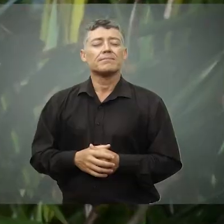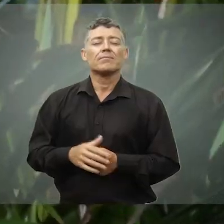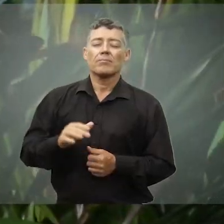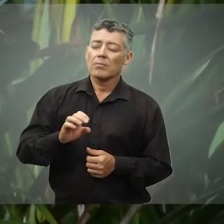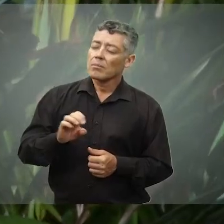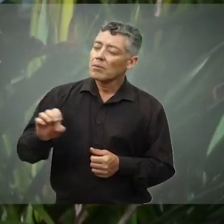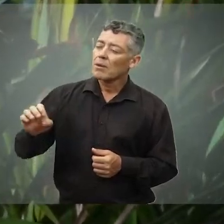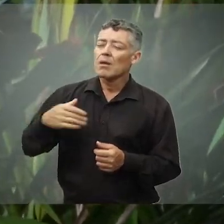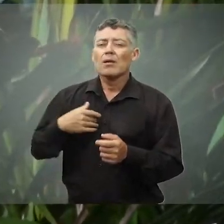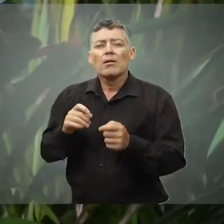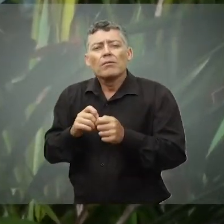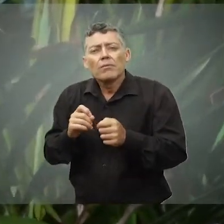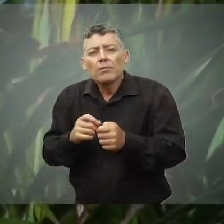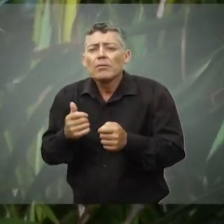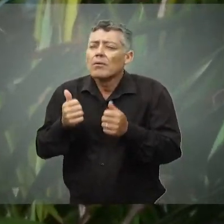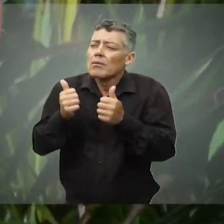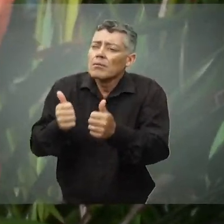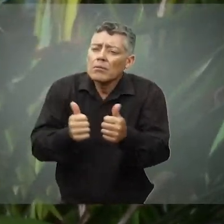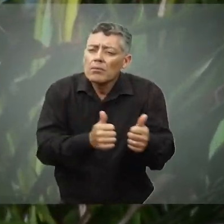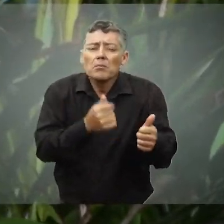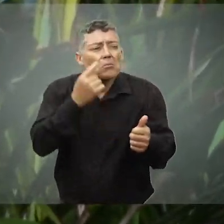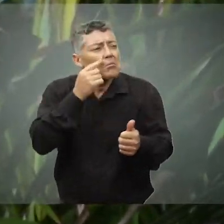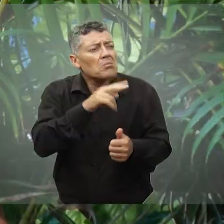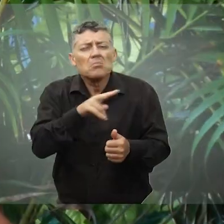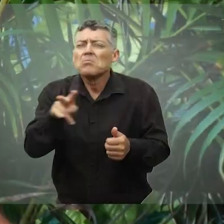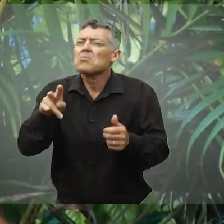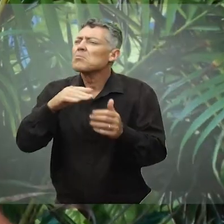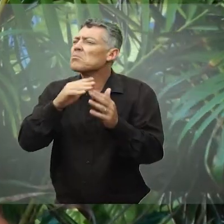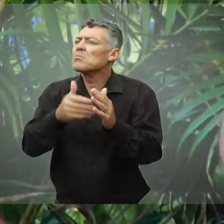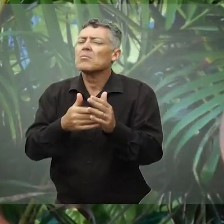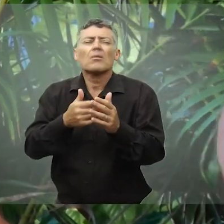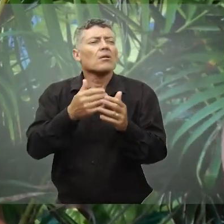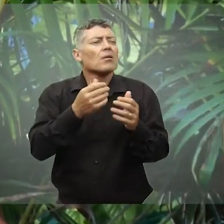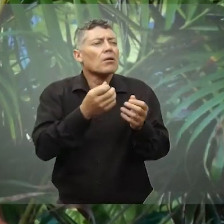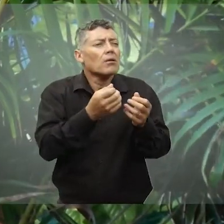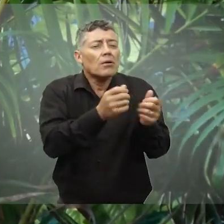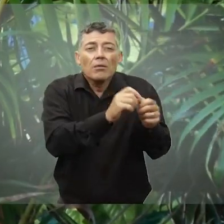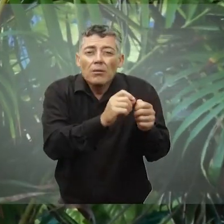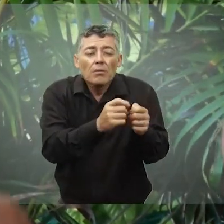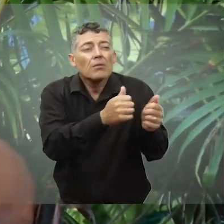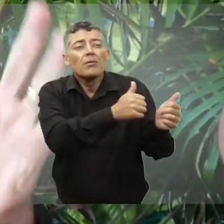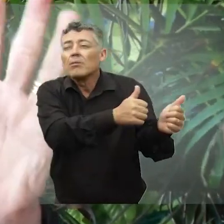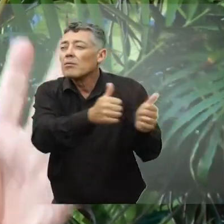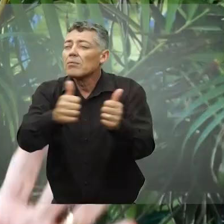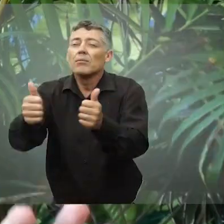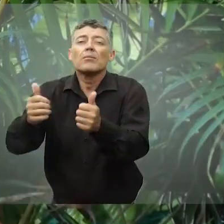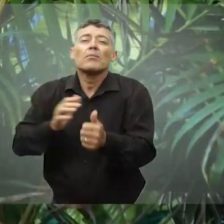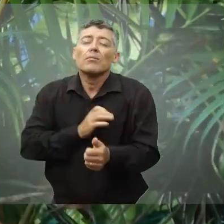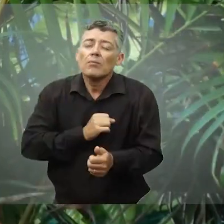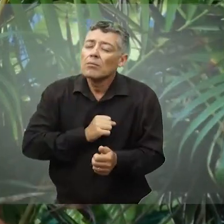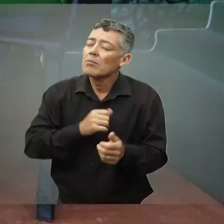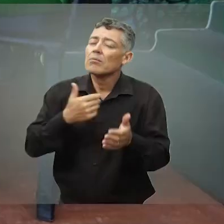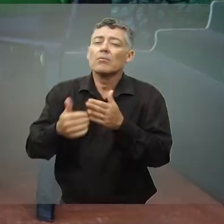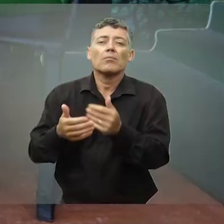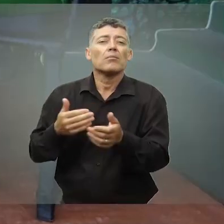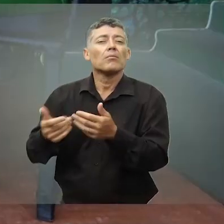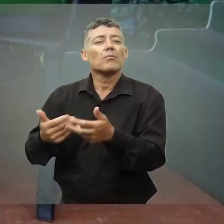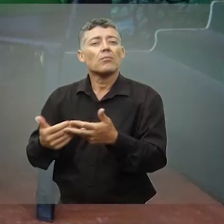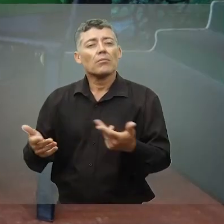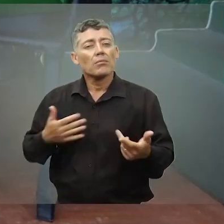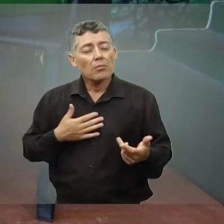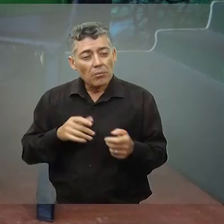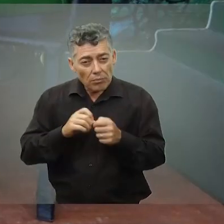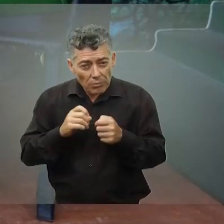Eu só vou fazer o bem sem olhar a quem. Eu só vou fazer com amor, seja lá o que for. Eu só